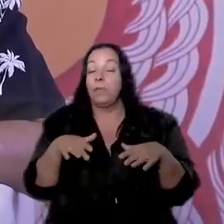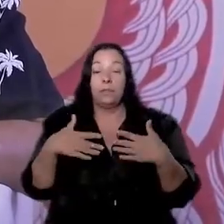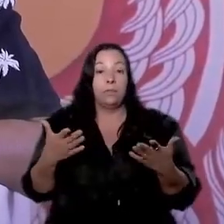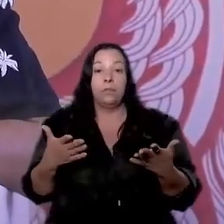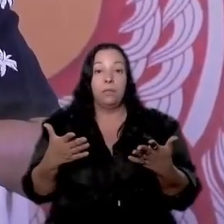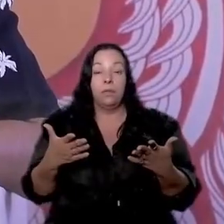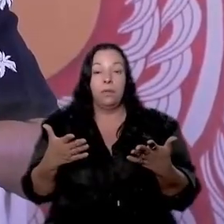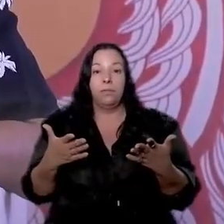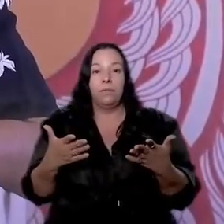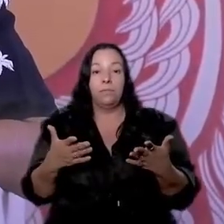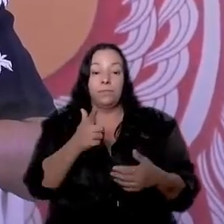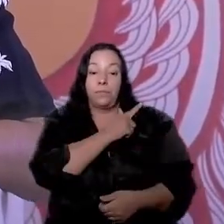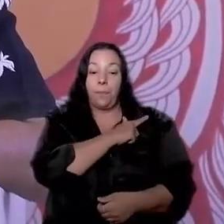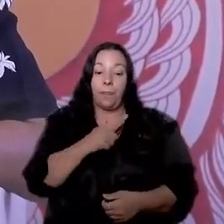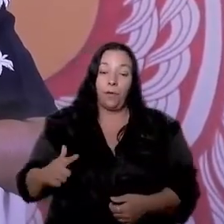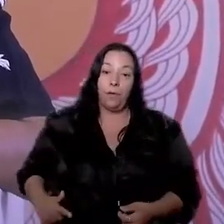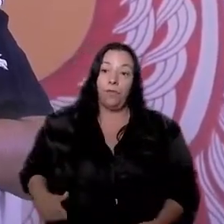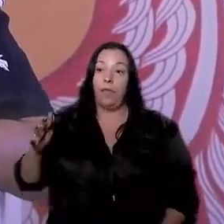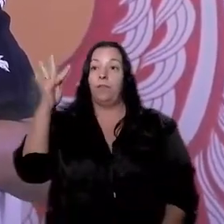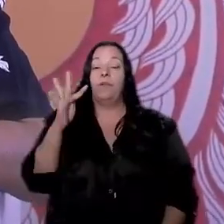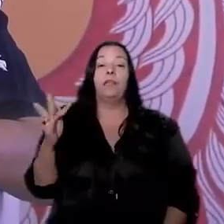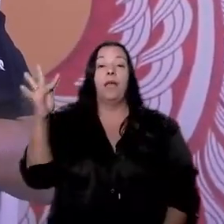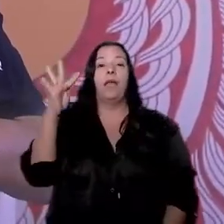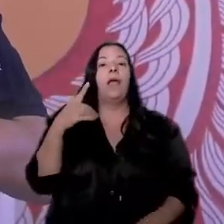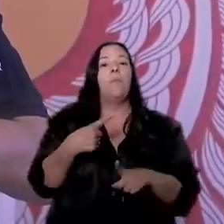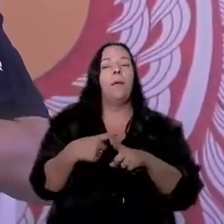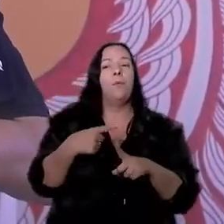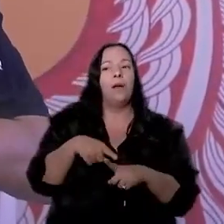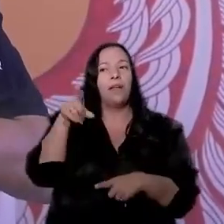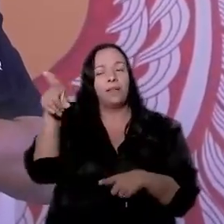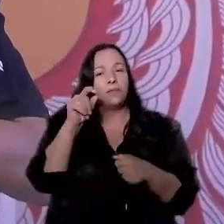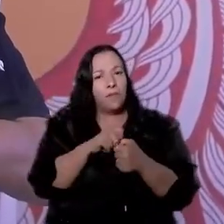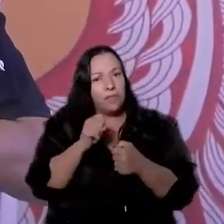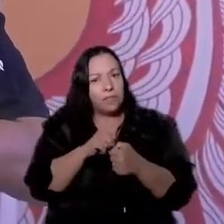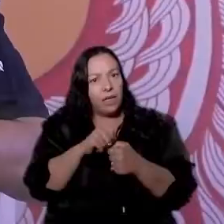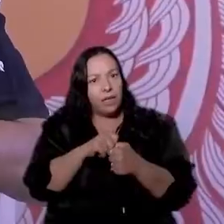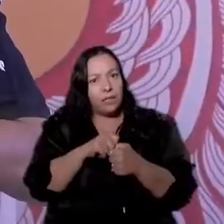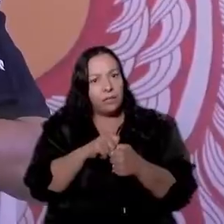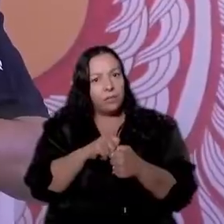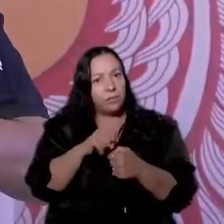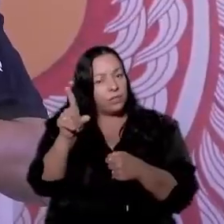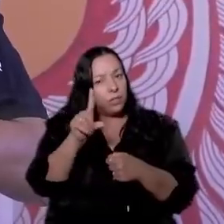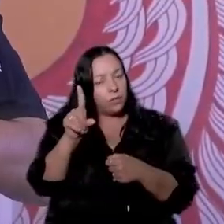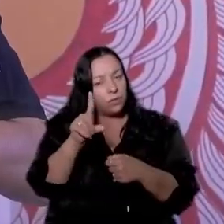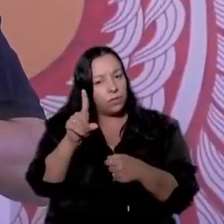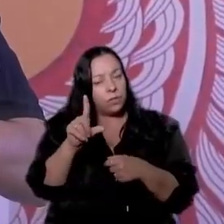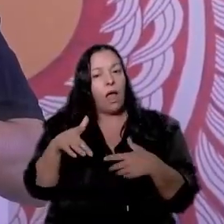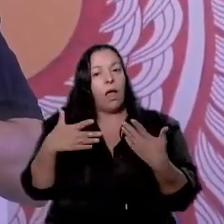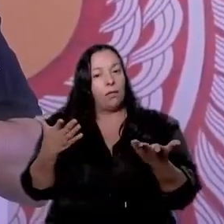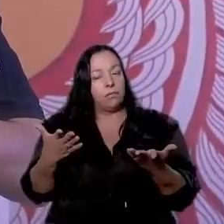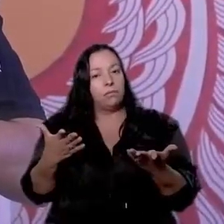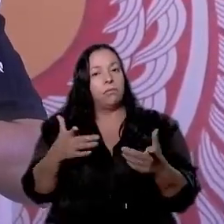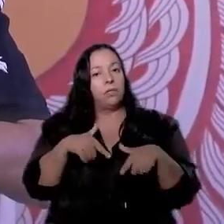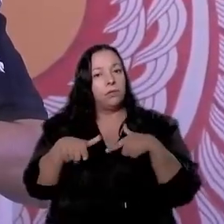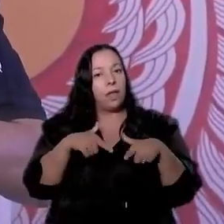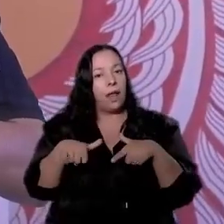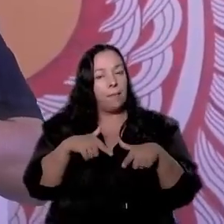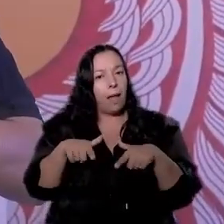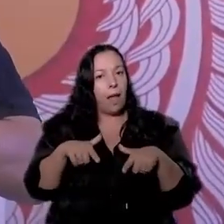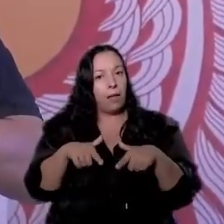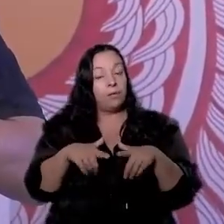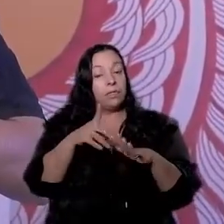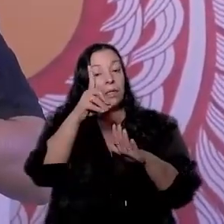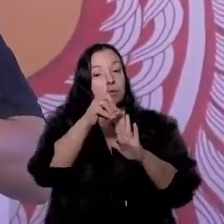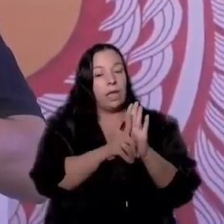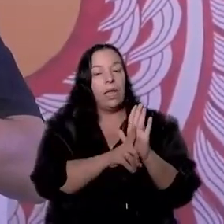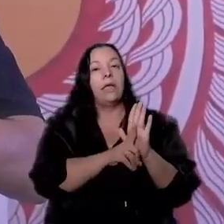os órgãos de controle do governo federal vão perguntar, mas por que você foi fazer isso se não está nas suas funções? Então, o decreto trouxe